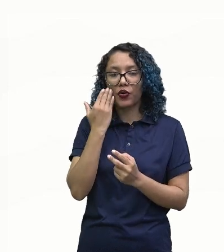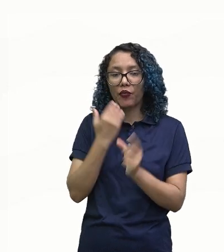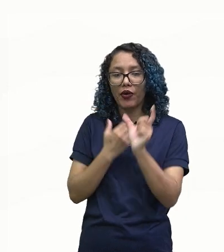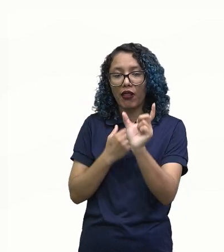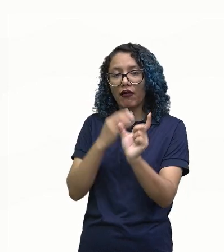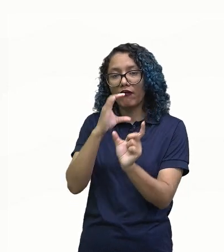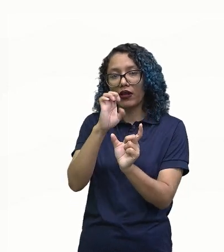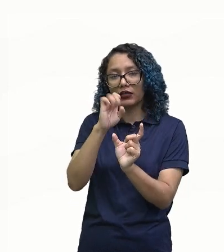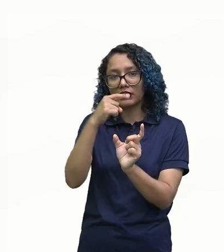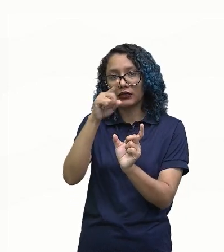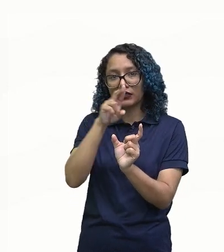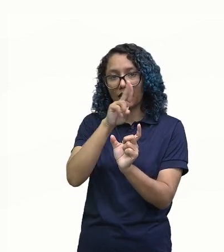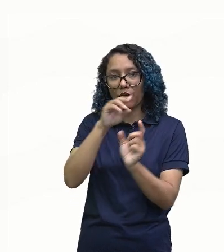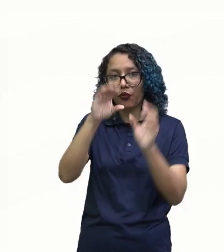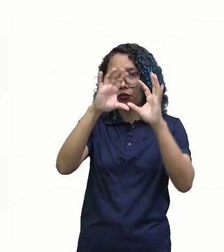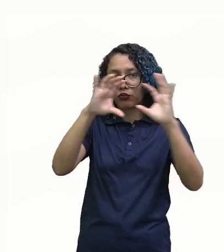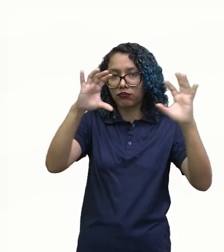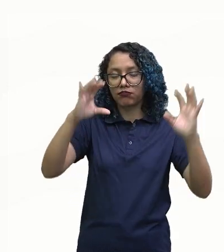Céu,